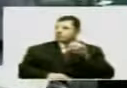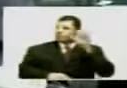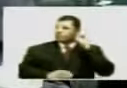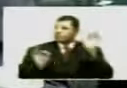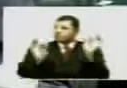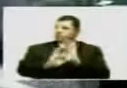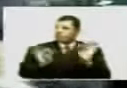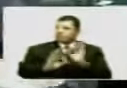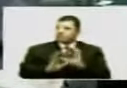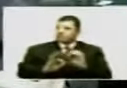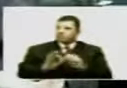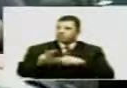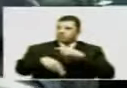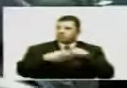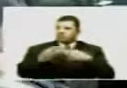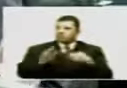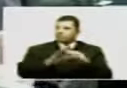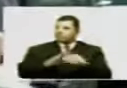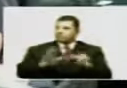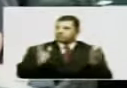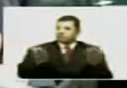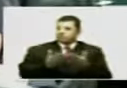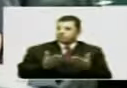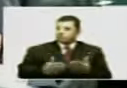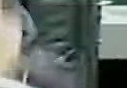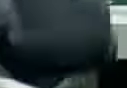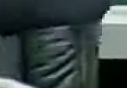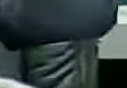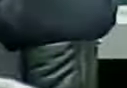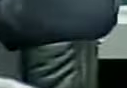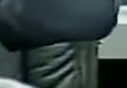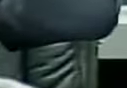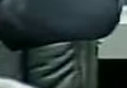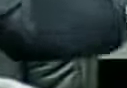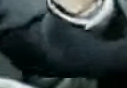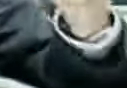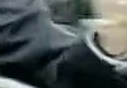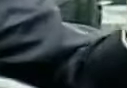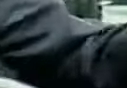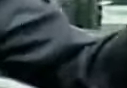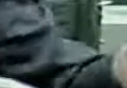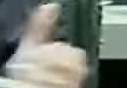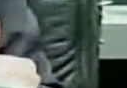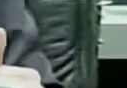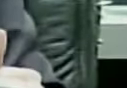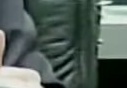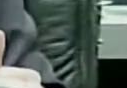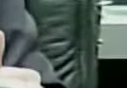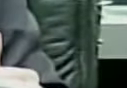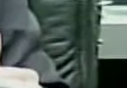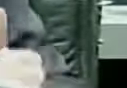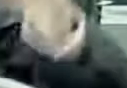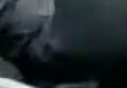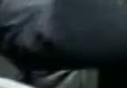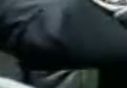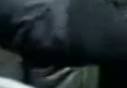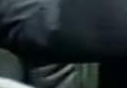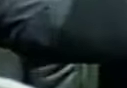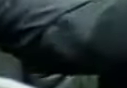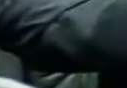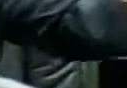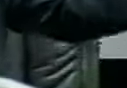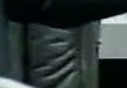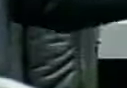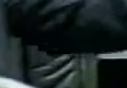ouvir ninguém, na marra. Ora, quando faz isso, eu respondo a pergunta, deve ter sim grandes interesses, porque as